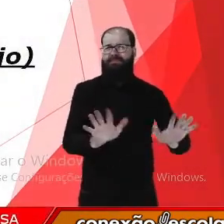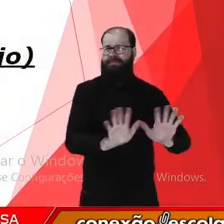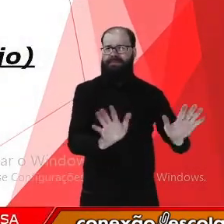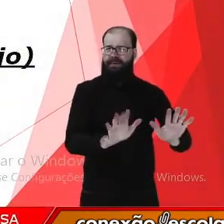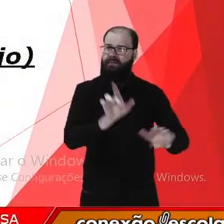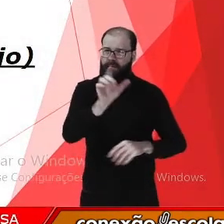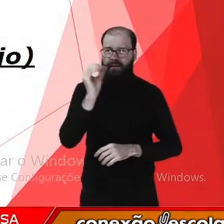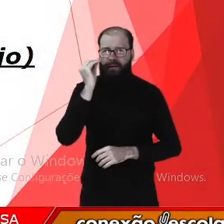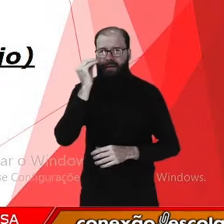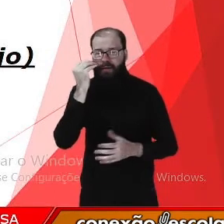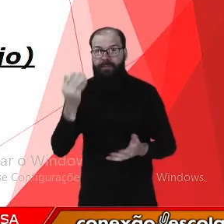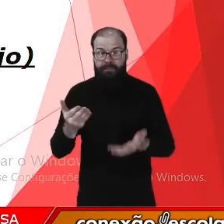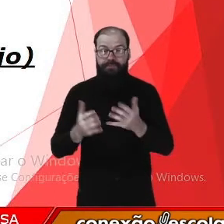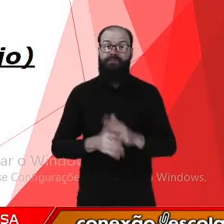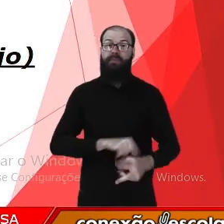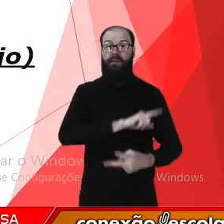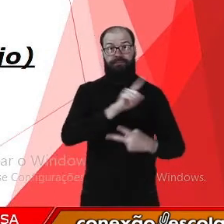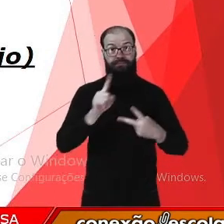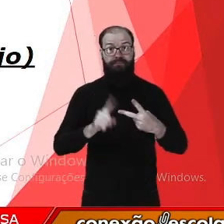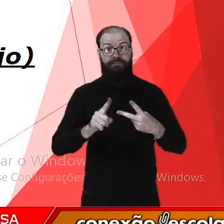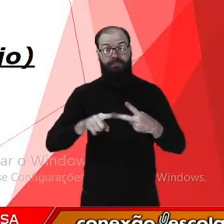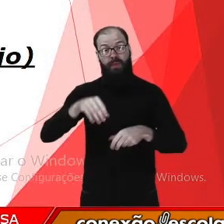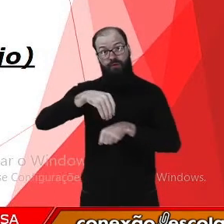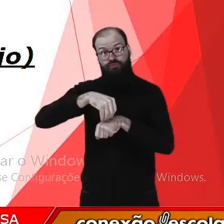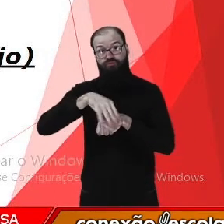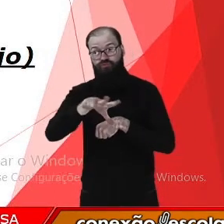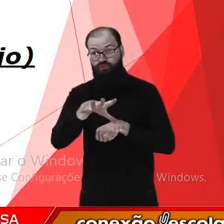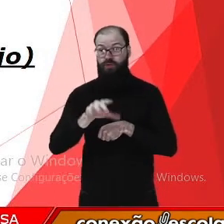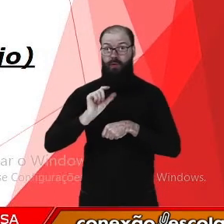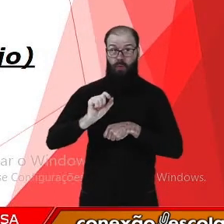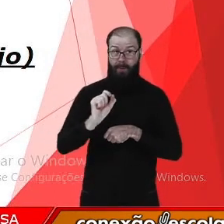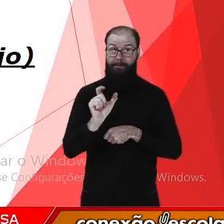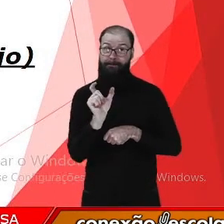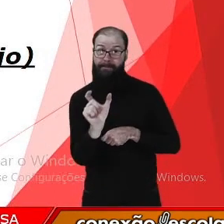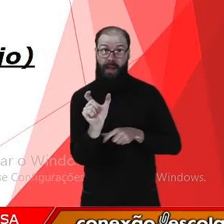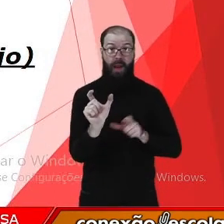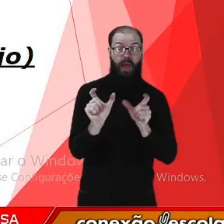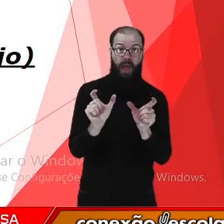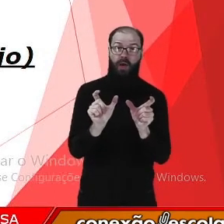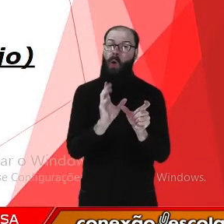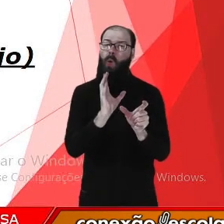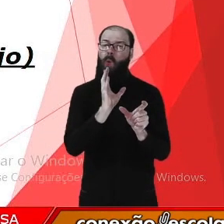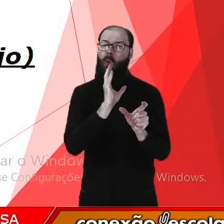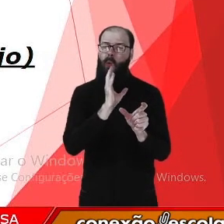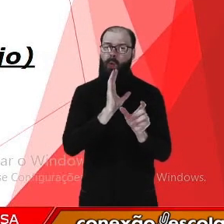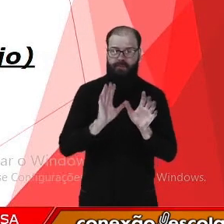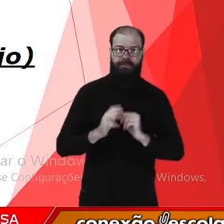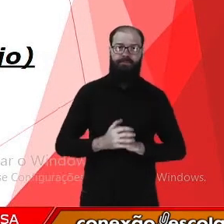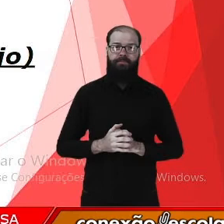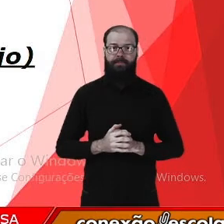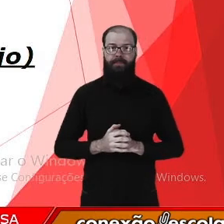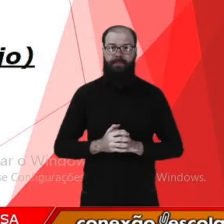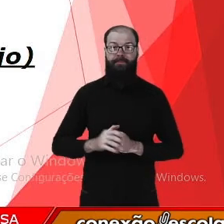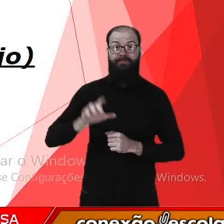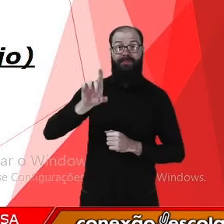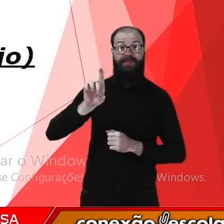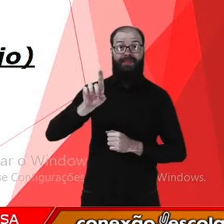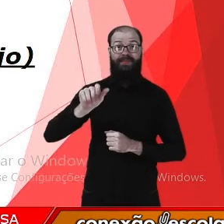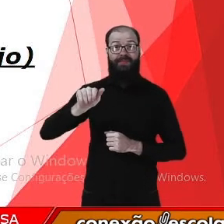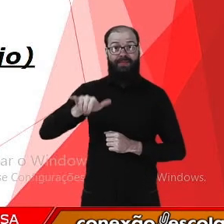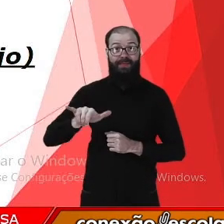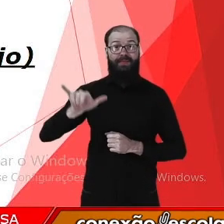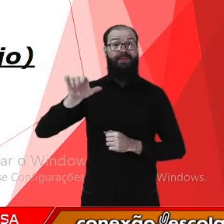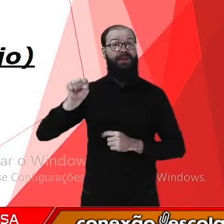pode pegar aí as palavras que você conhece. Com certeza tem alguma palavra aí que você conhece, gente. Olha só, days,